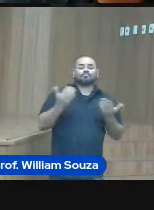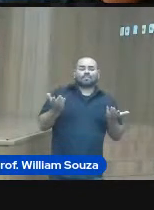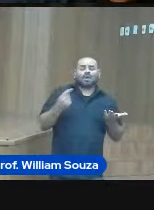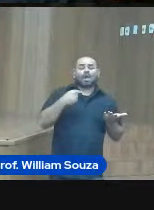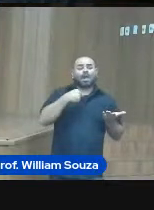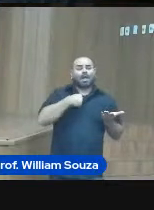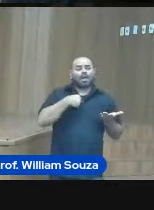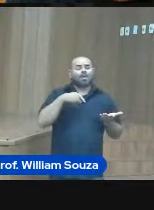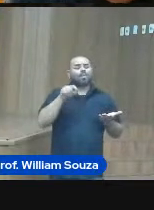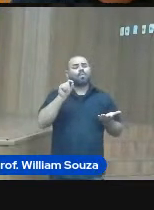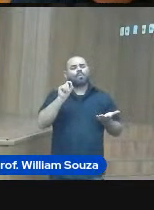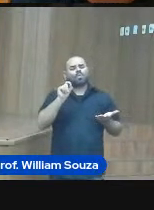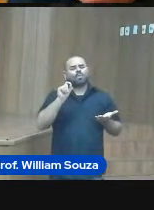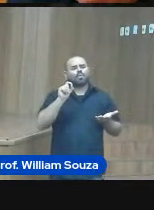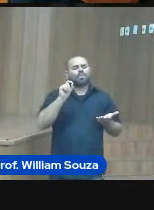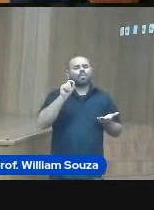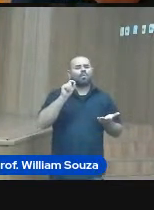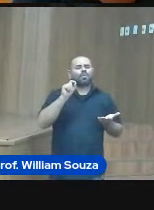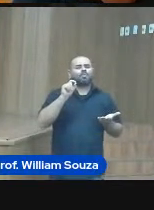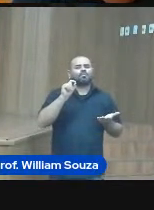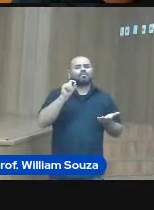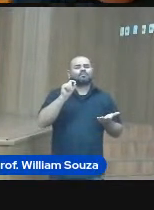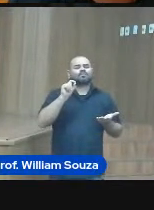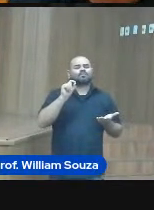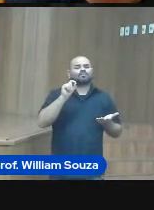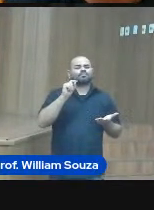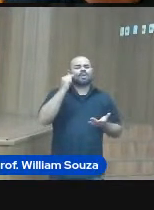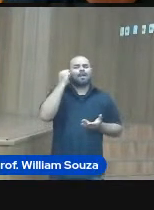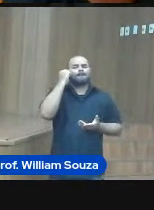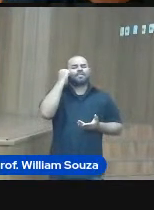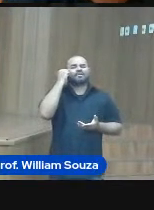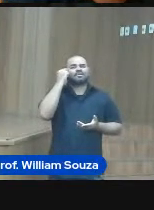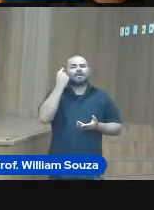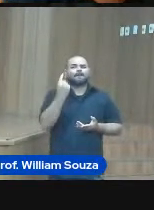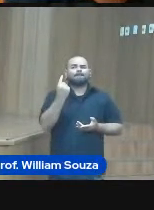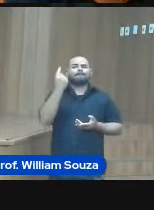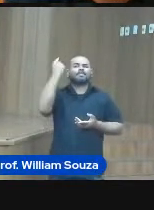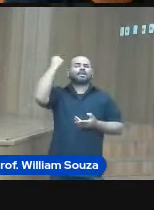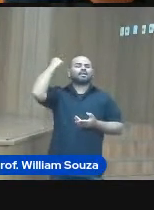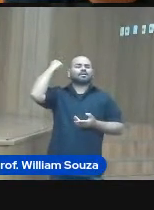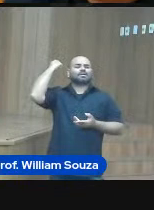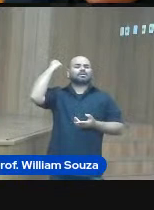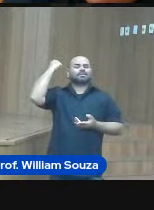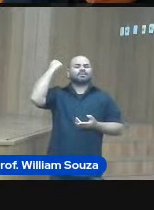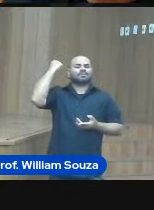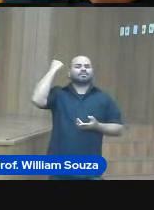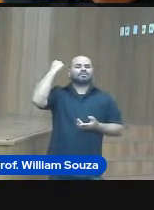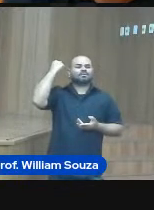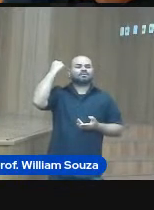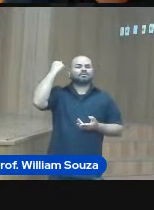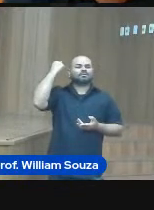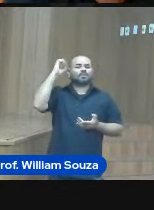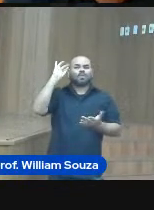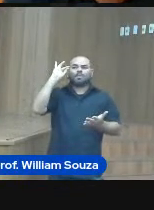eu não acho que a gente deva olhar para o passado de uma maneira muito determinista,